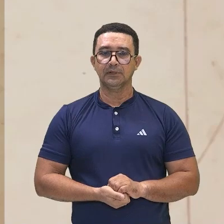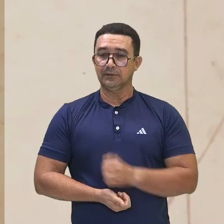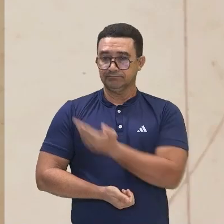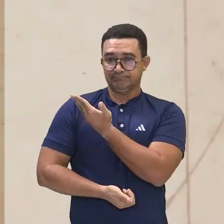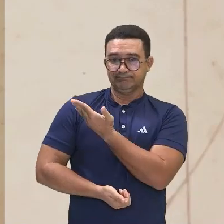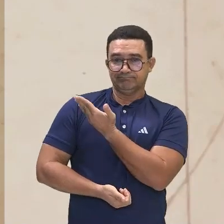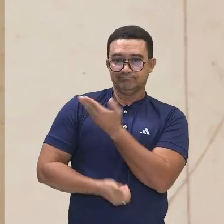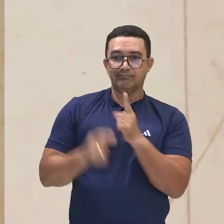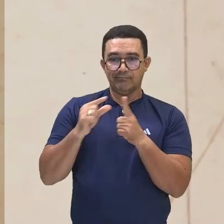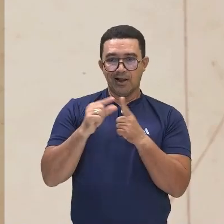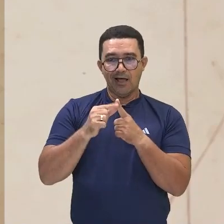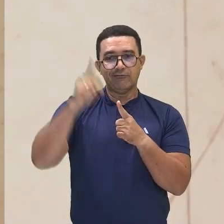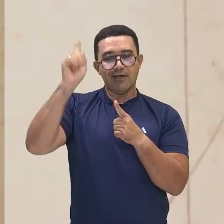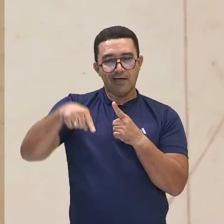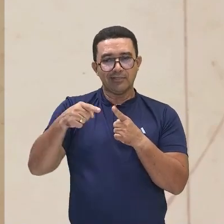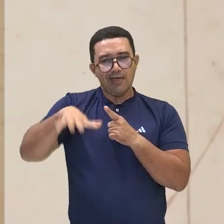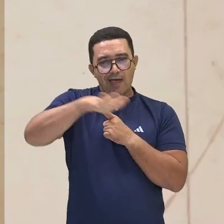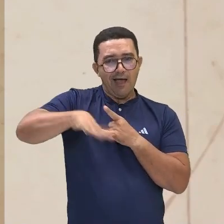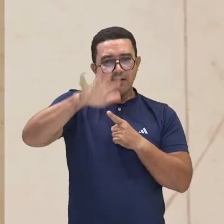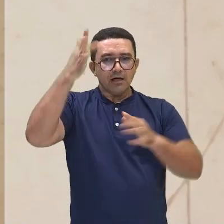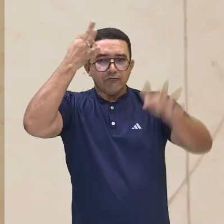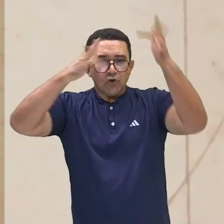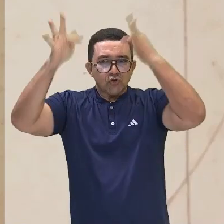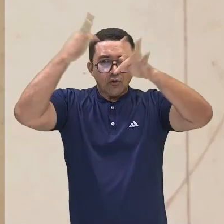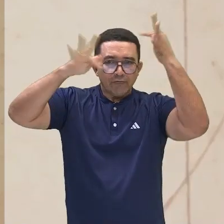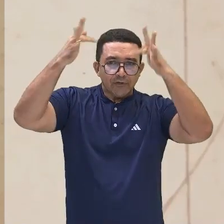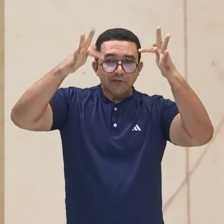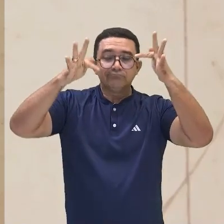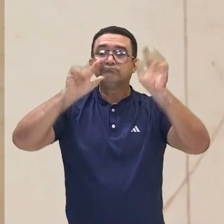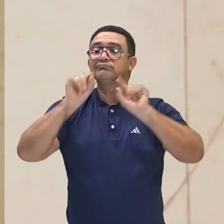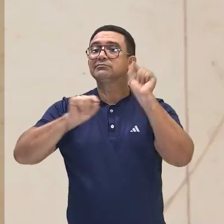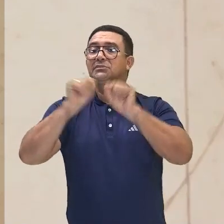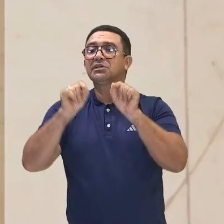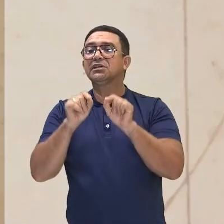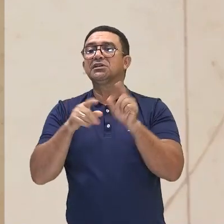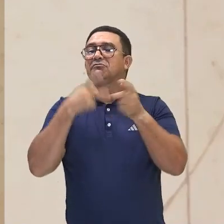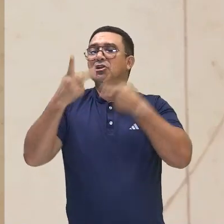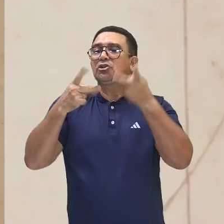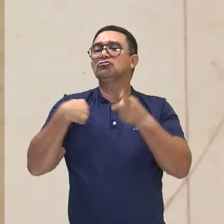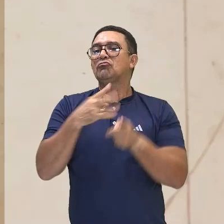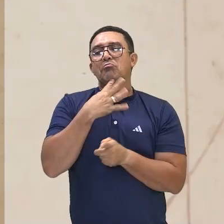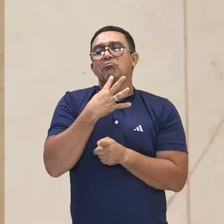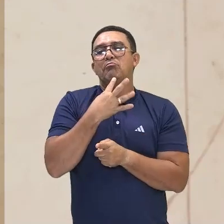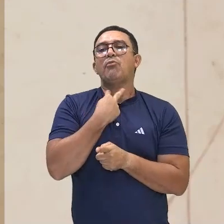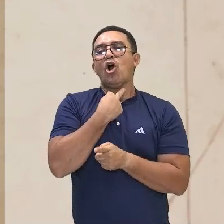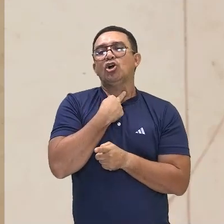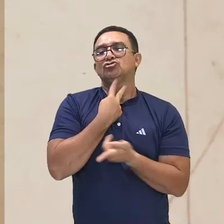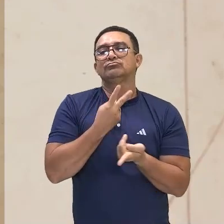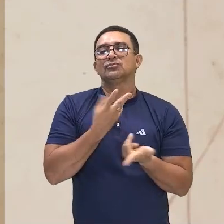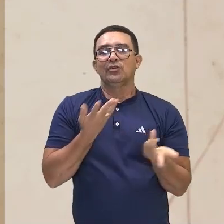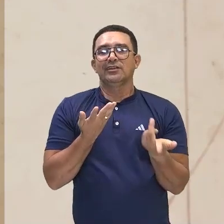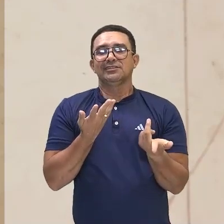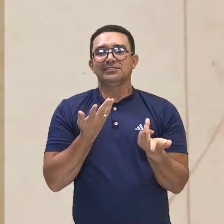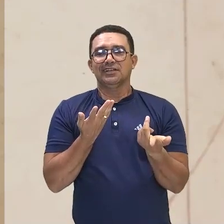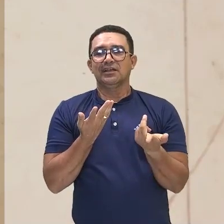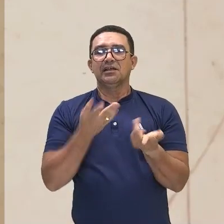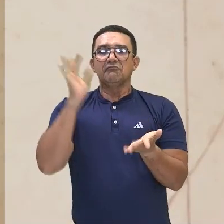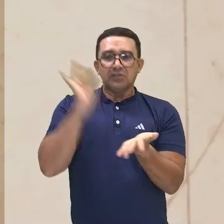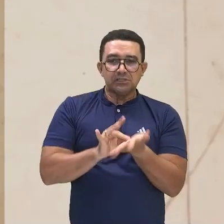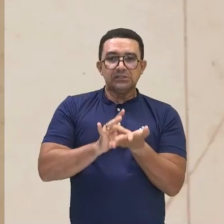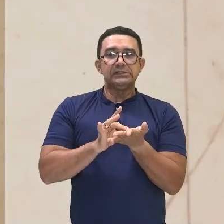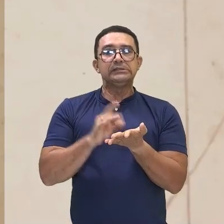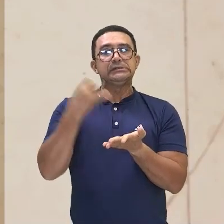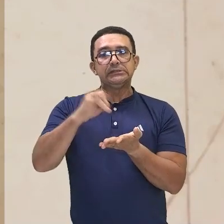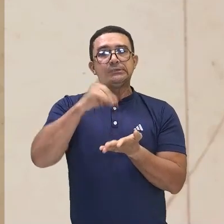cientificismo é uma tendência filosófica, intelectual, que vai dizer que nós não podemos conhecer a realidade que não seja fora do alcance da